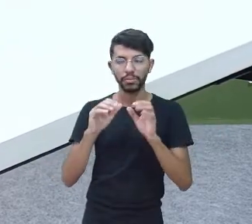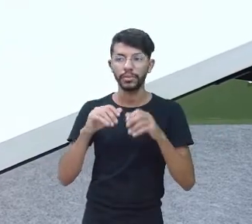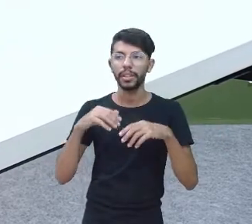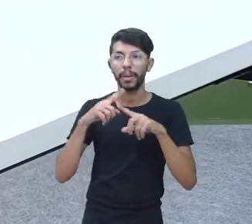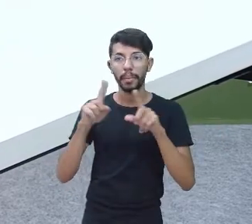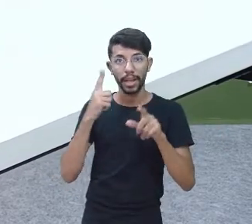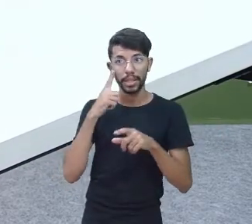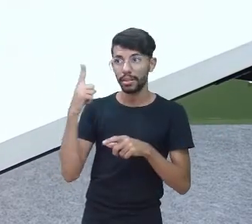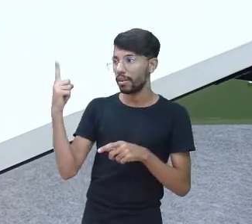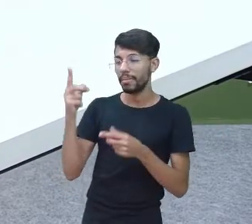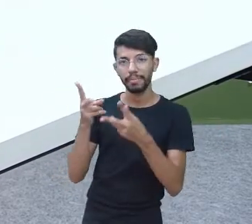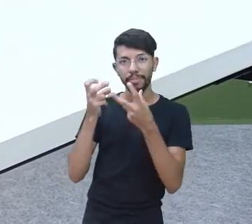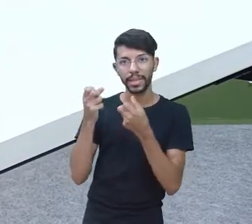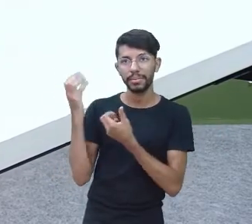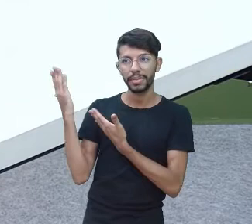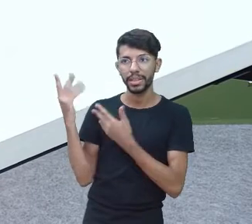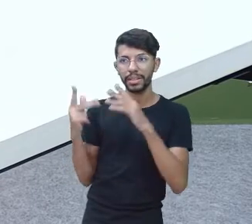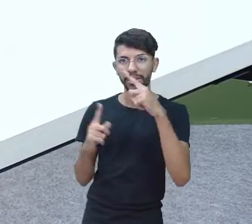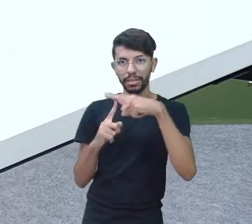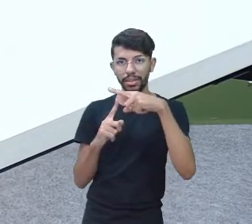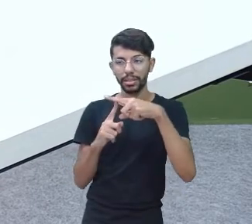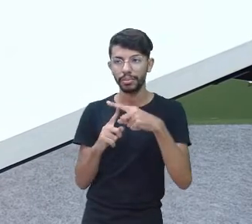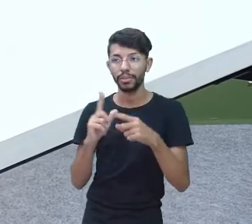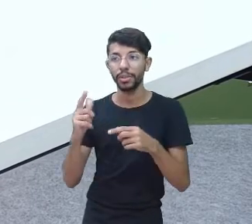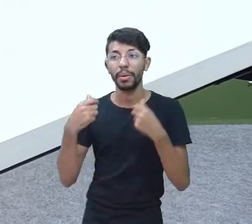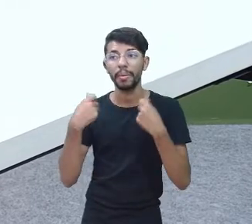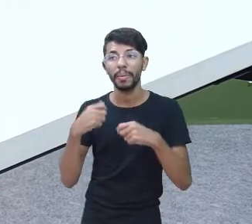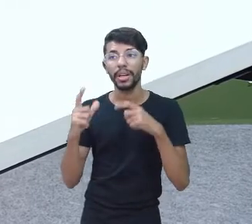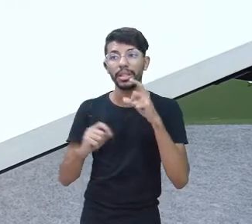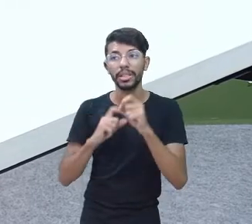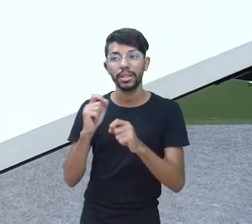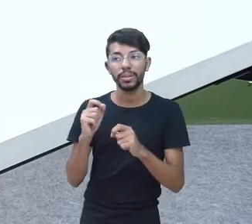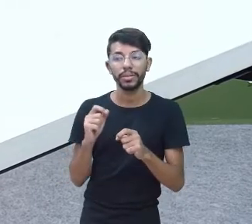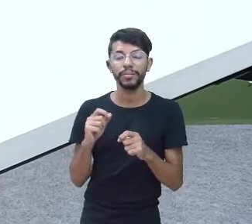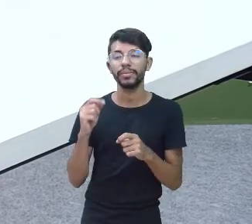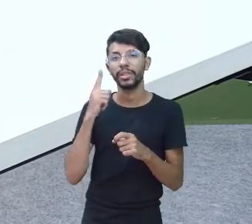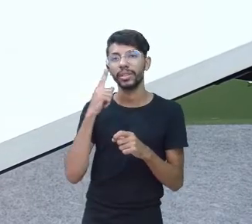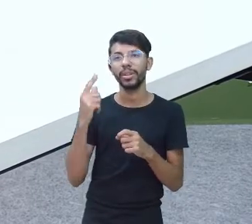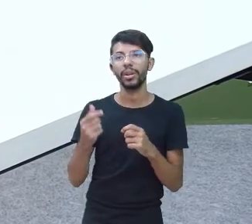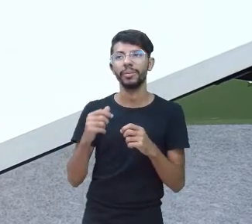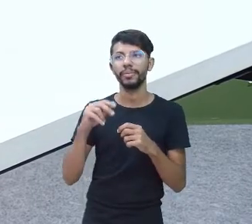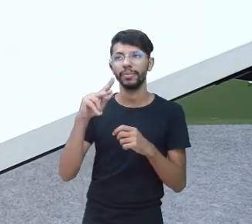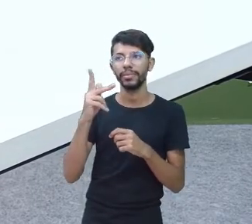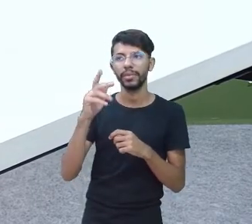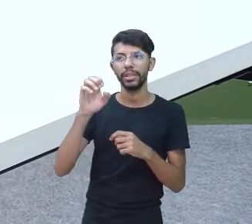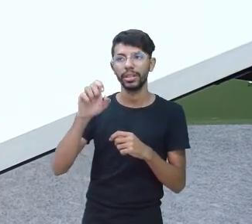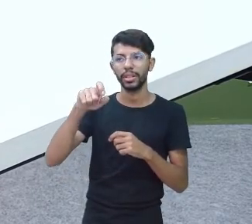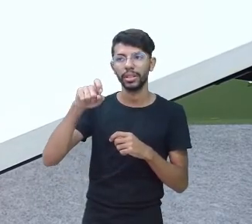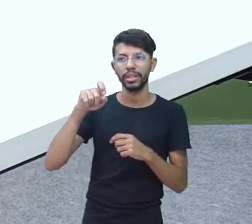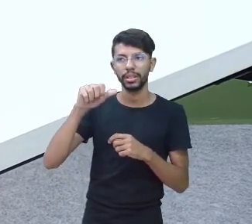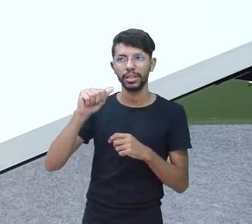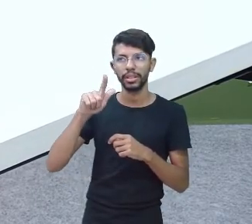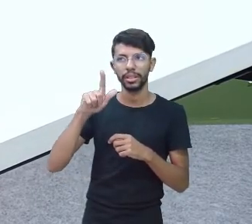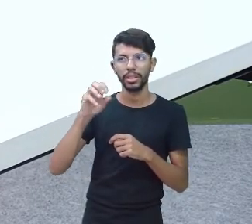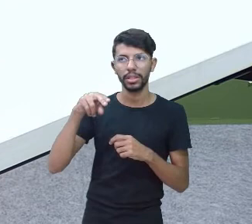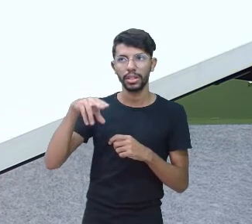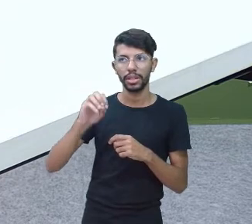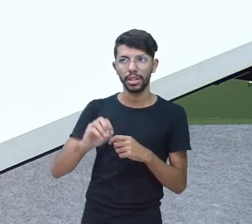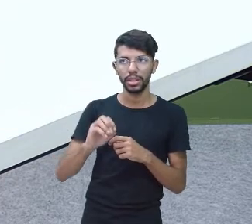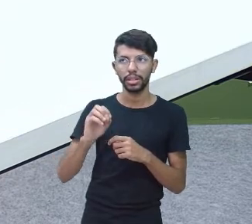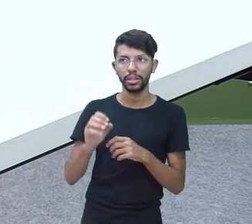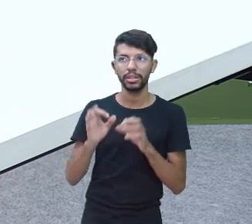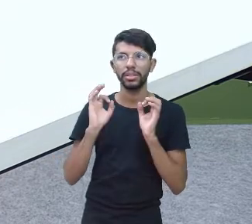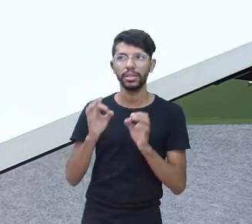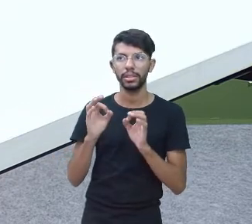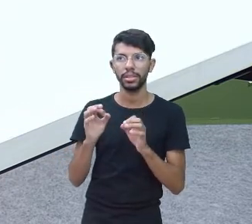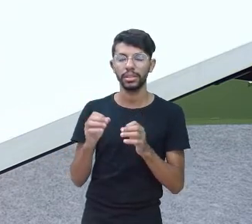for observar essa forma aqui, ó, eu tenho que o hexágono é a vista que eu tenho, deixa eu virar assim, pronto. Achar um